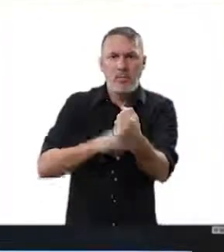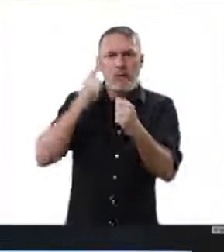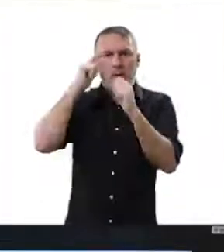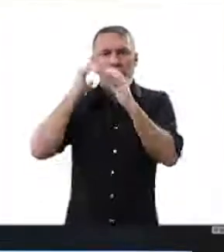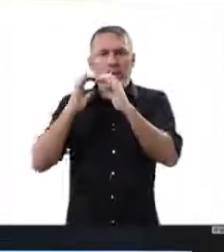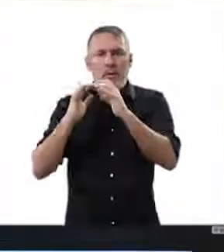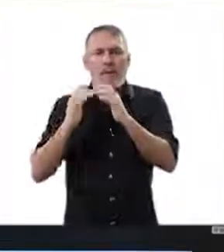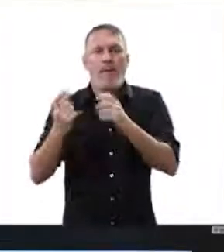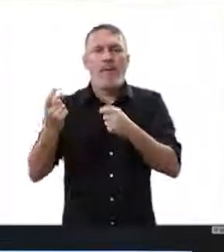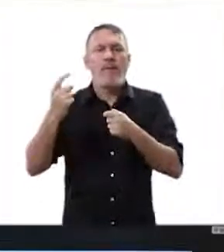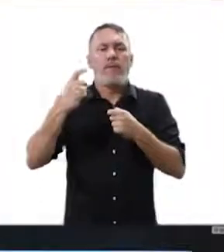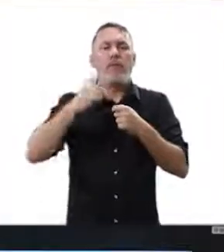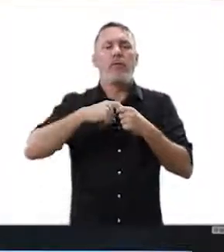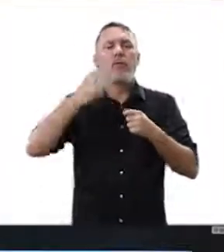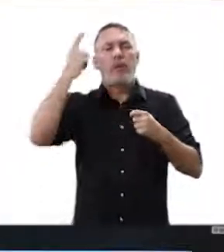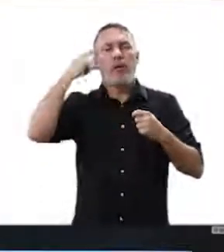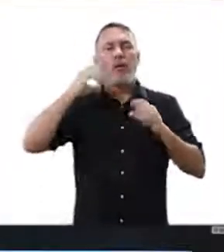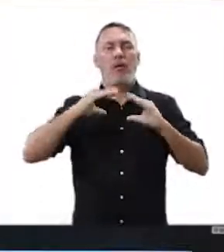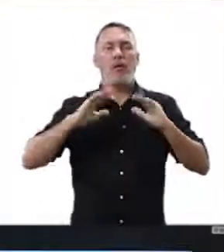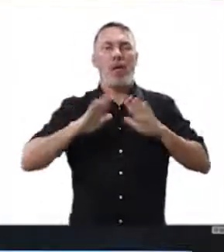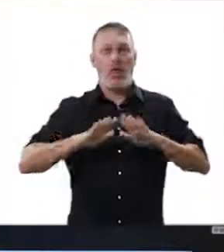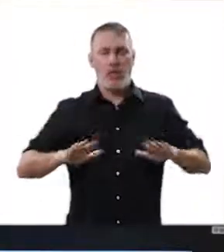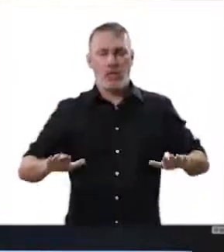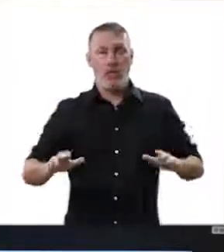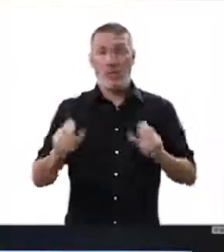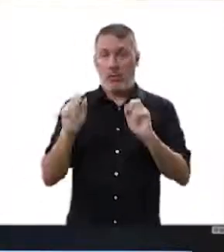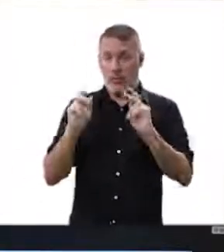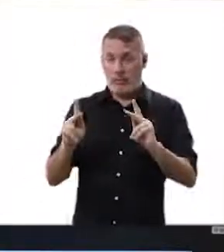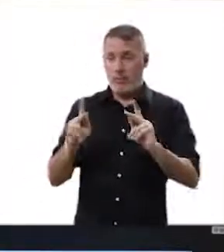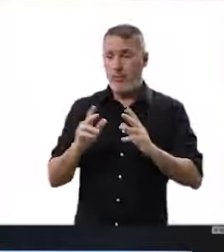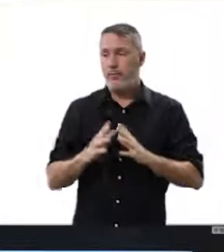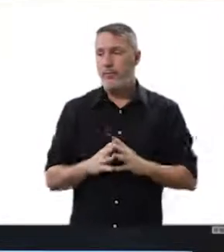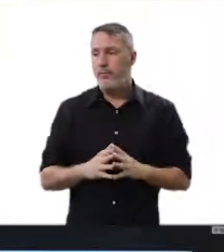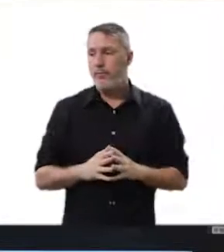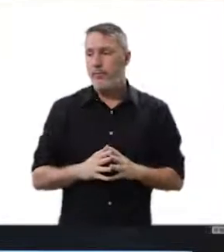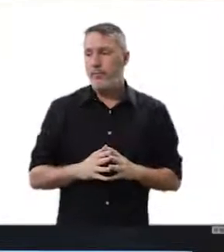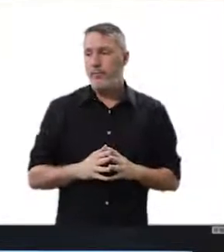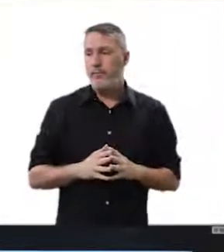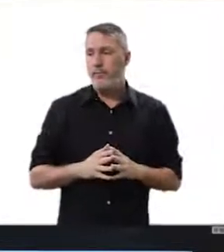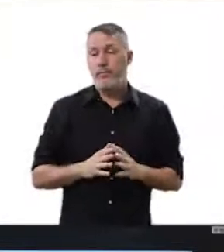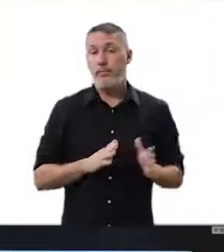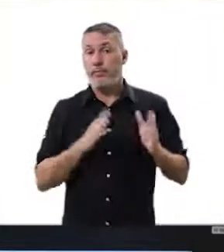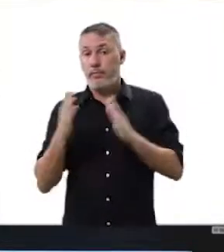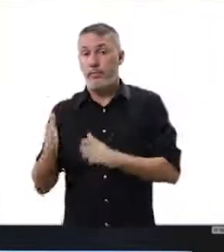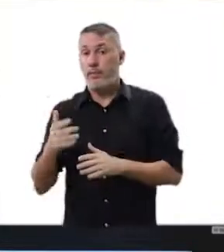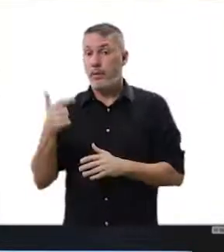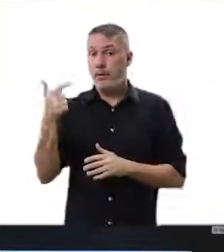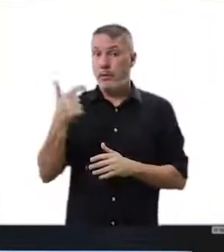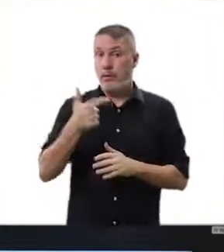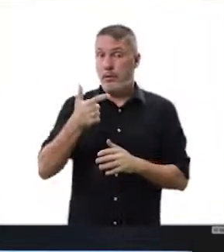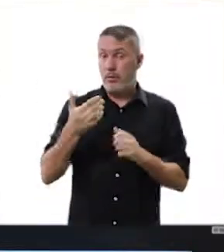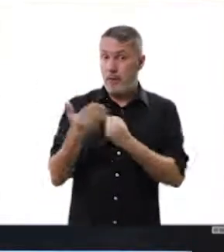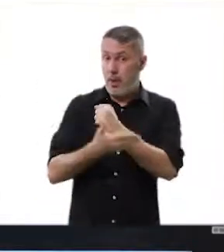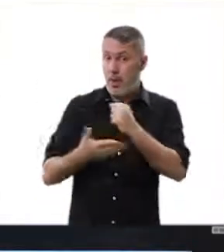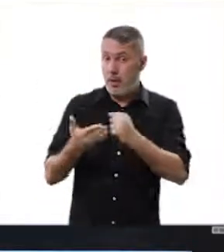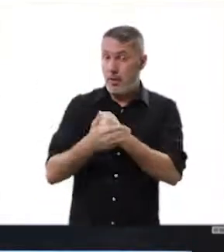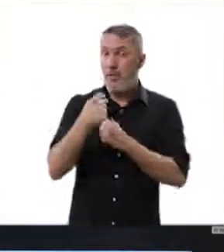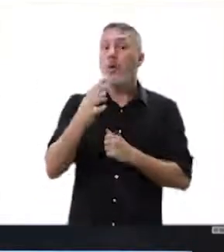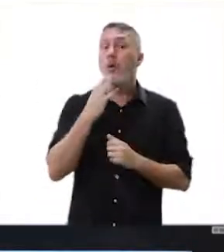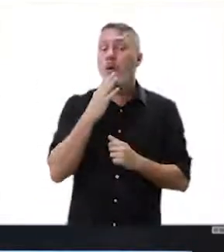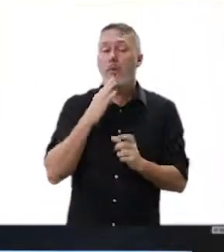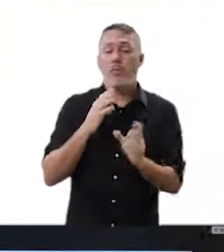citoplasma, ele é o plasma da célula, que vai preencher aquele espaço dentro da célula. Por que ele é